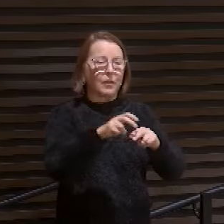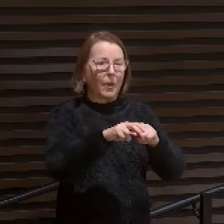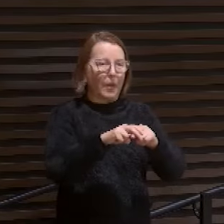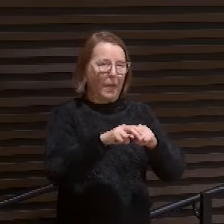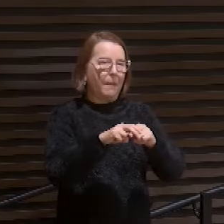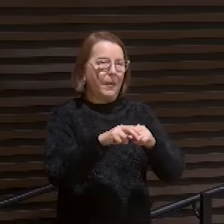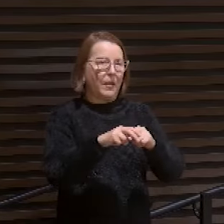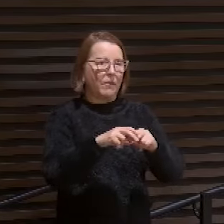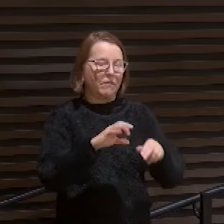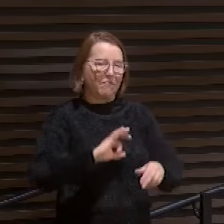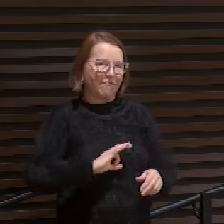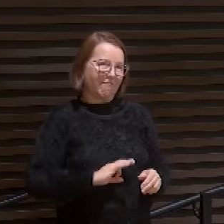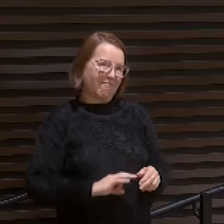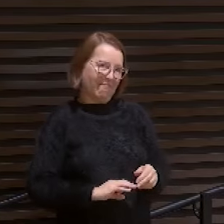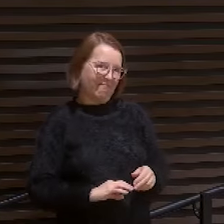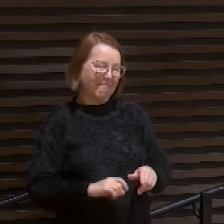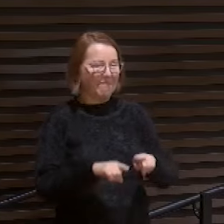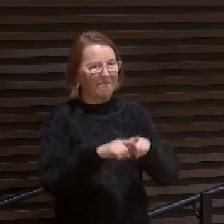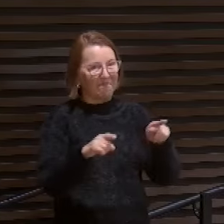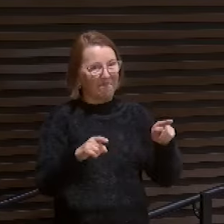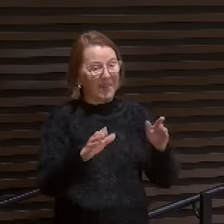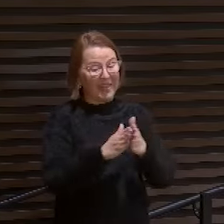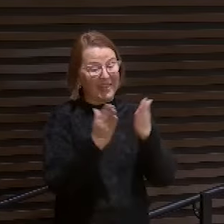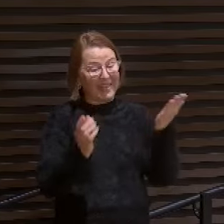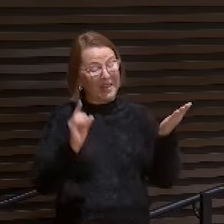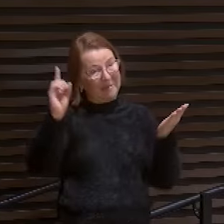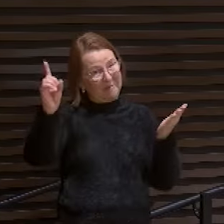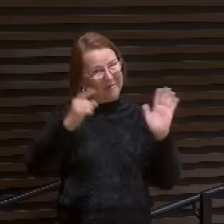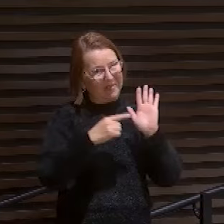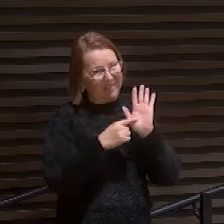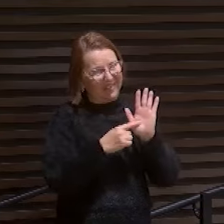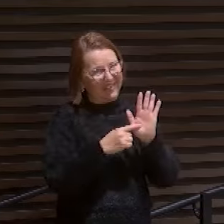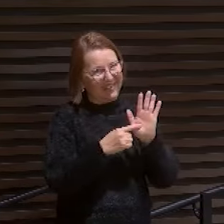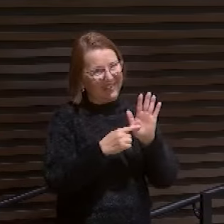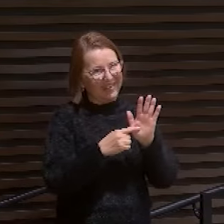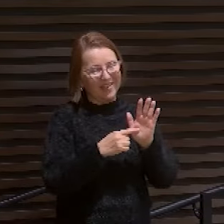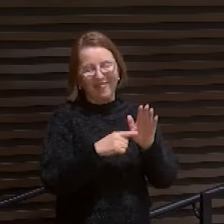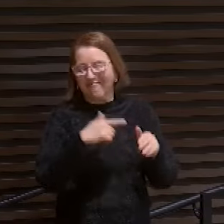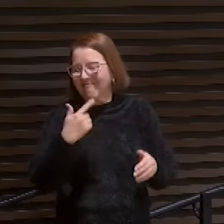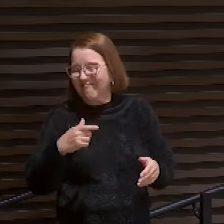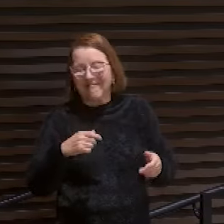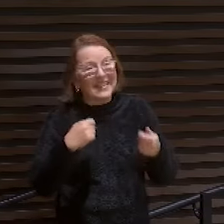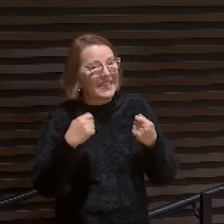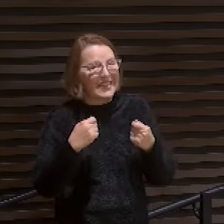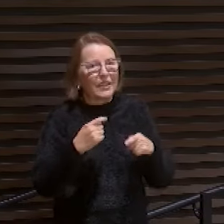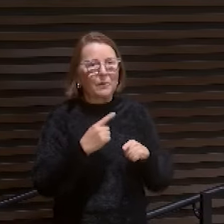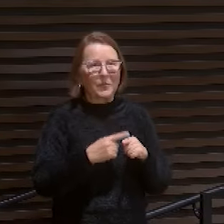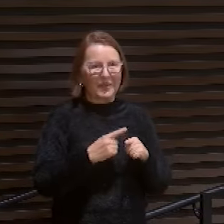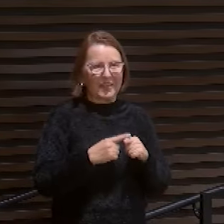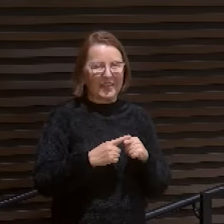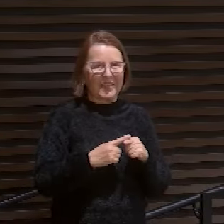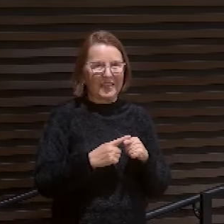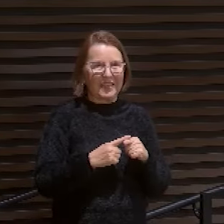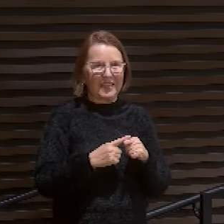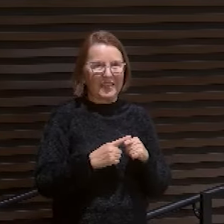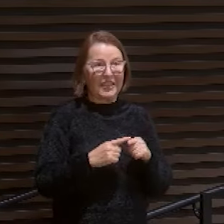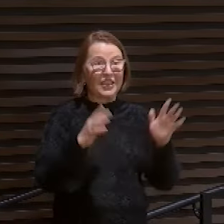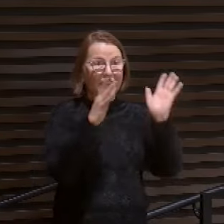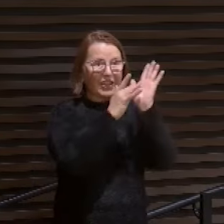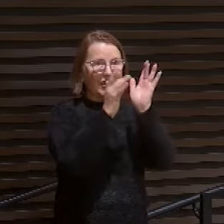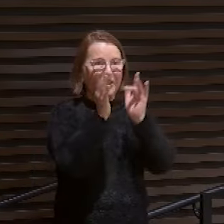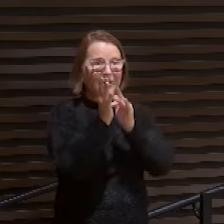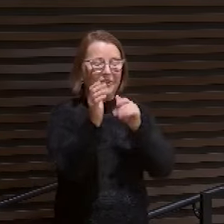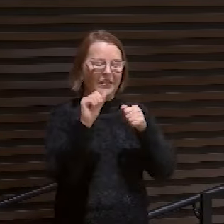sacerdote. Mas a Bíblia nos chama a atenção. Não há mais necessidade, pois ele realizou